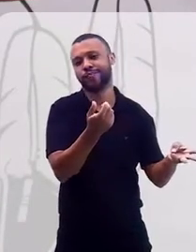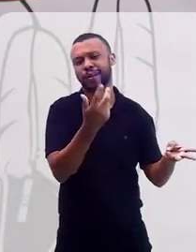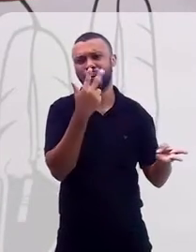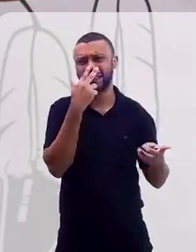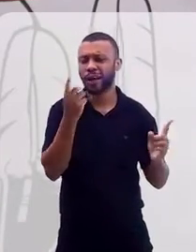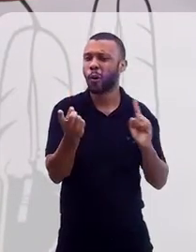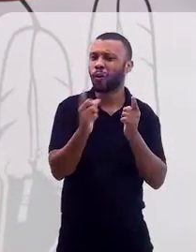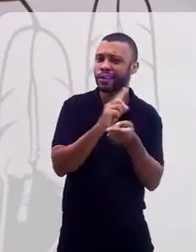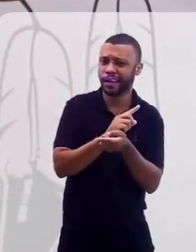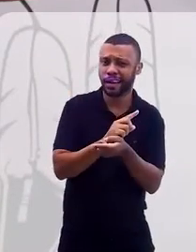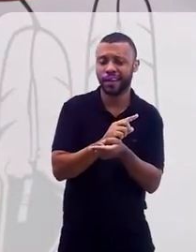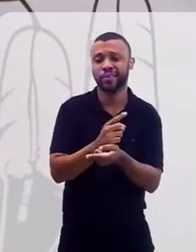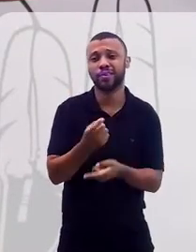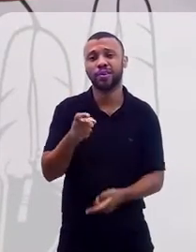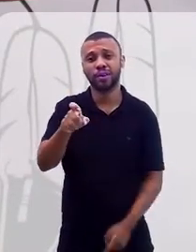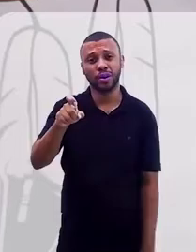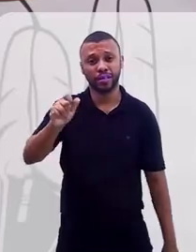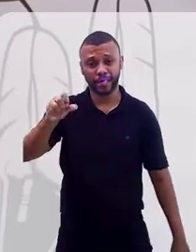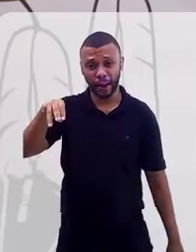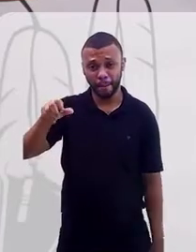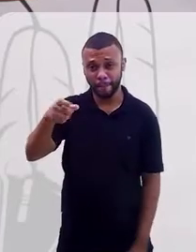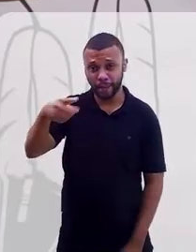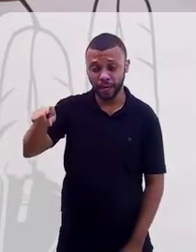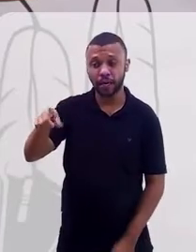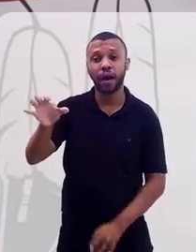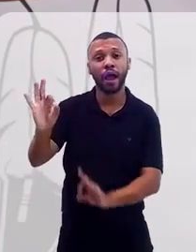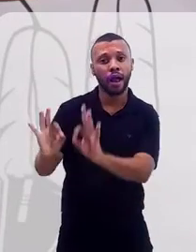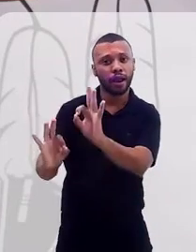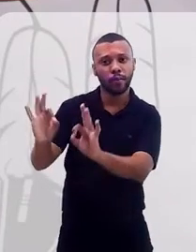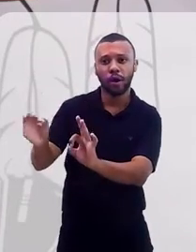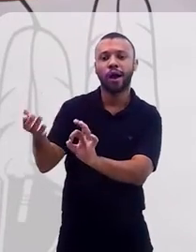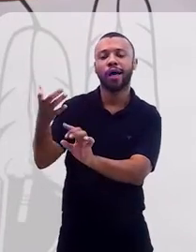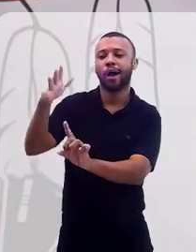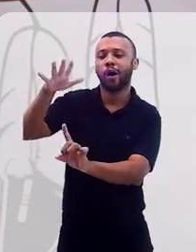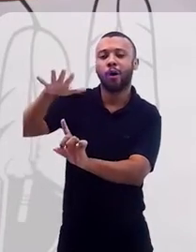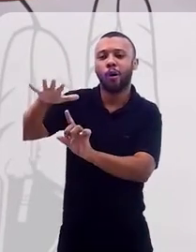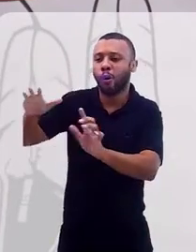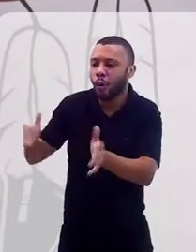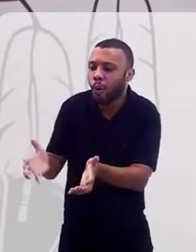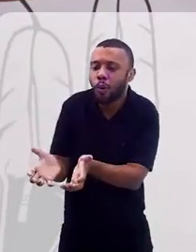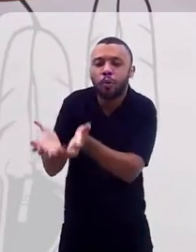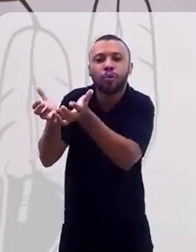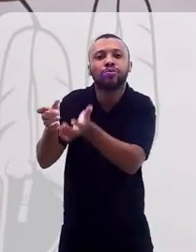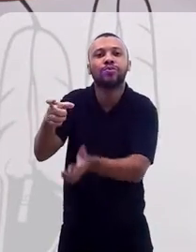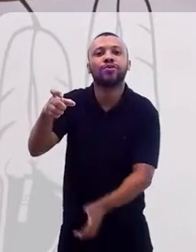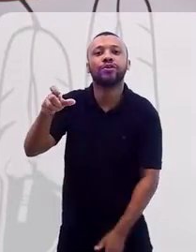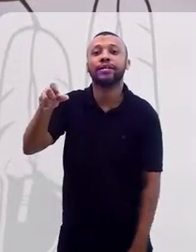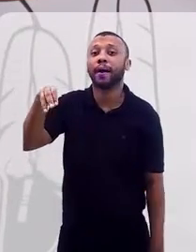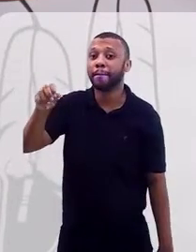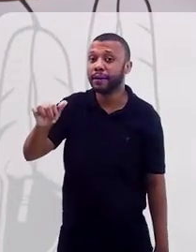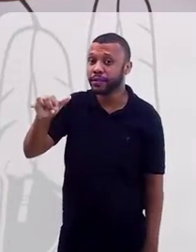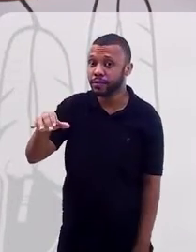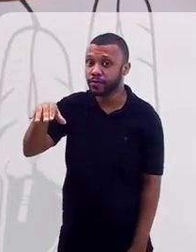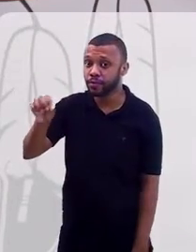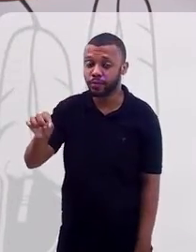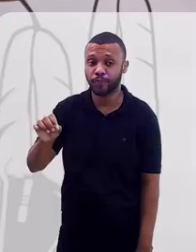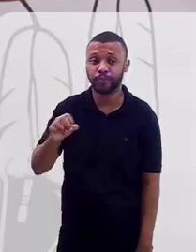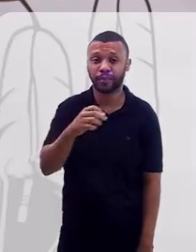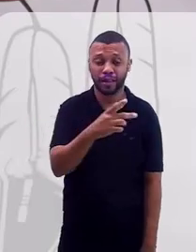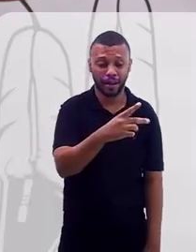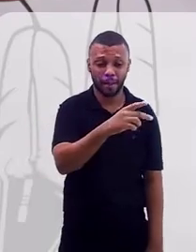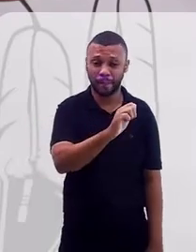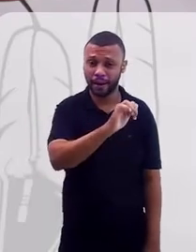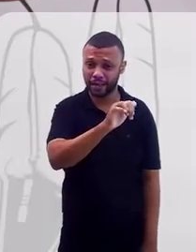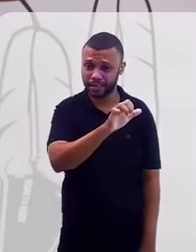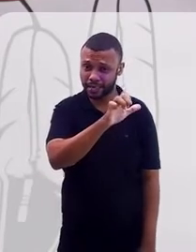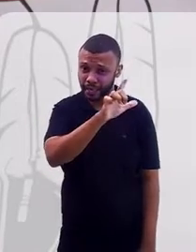chaman o pajé faz a pajelança né entendi e essa pajelança é muito parecido com o chamanismo né porque o